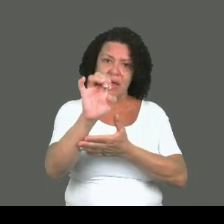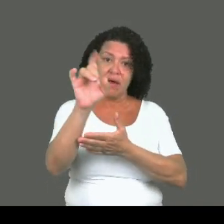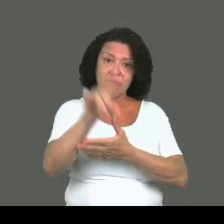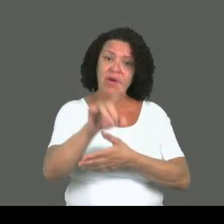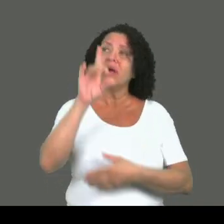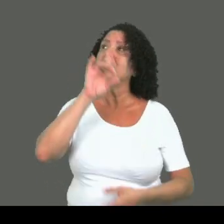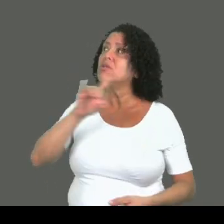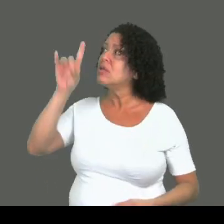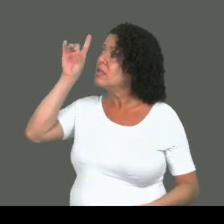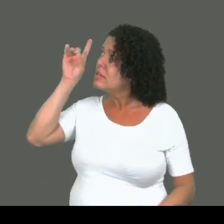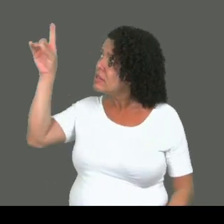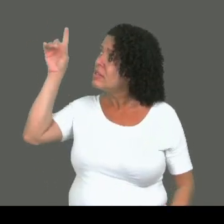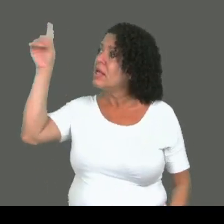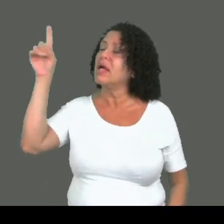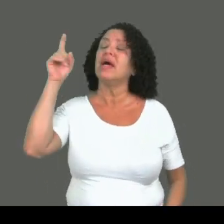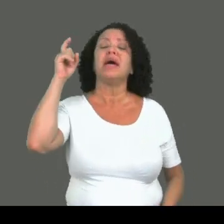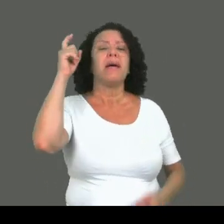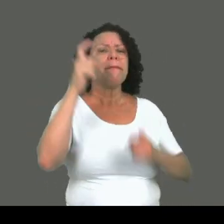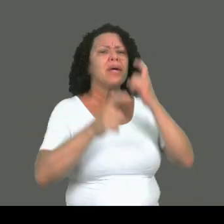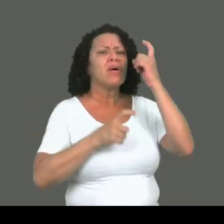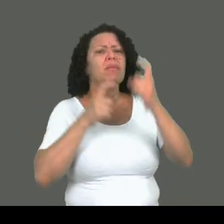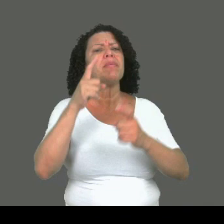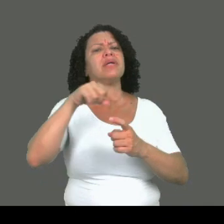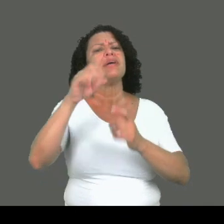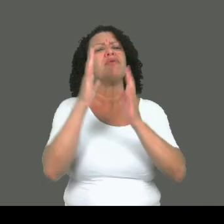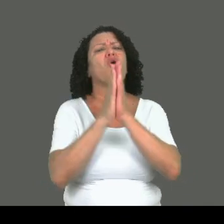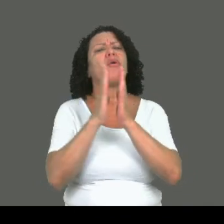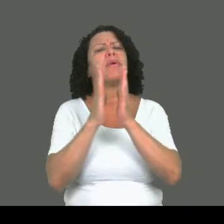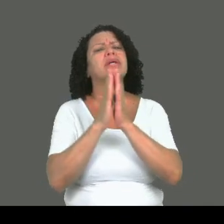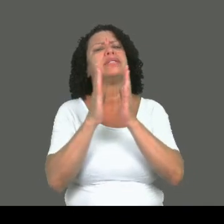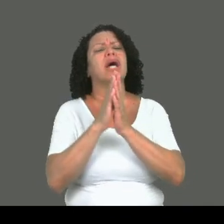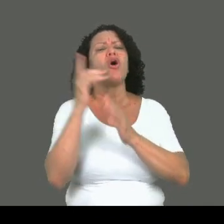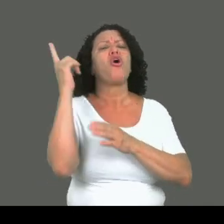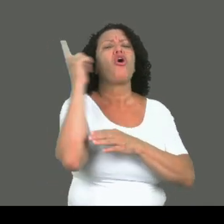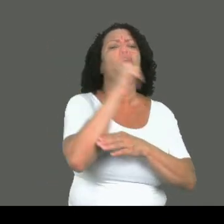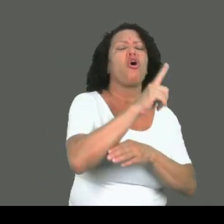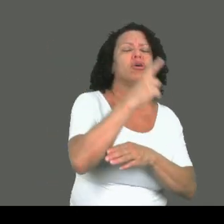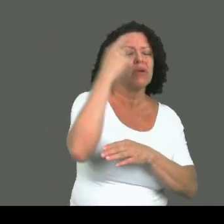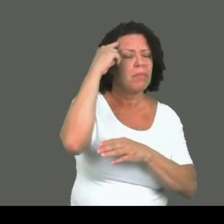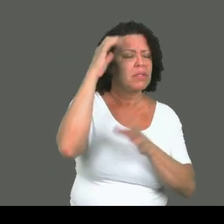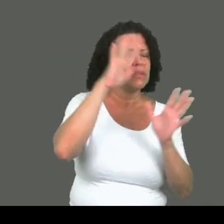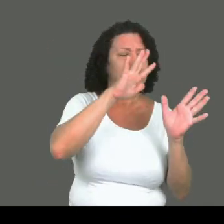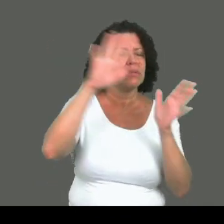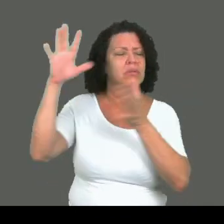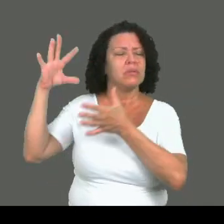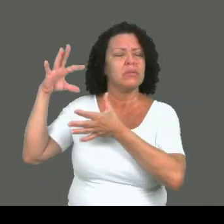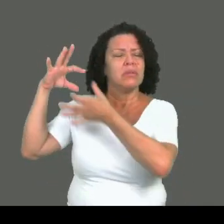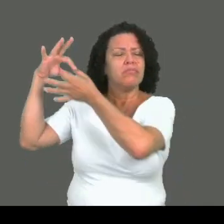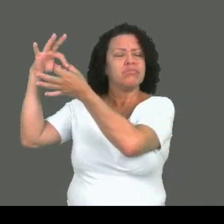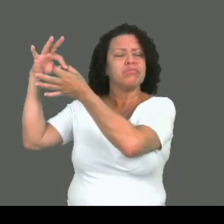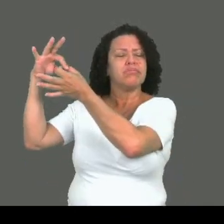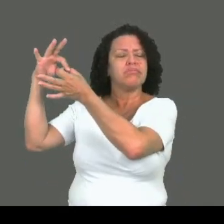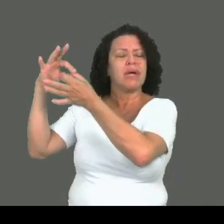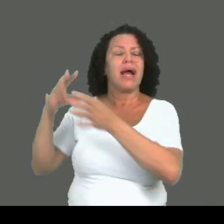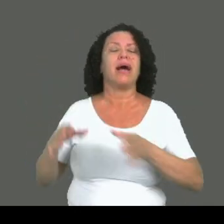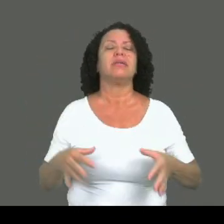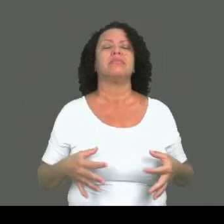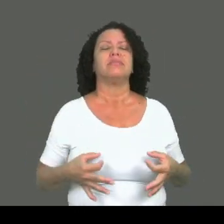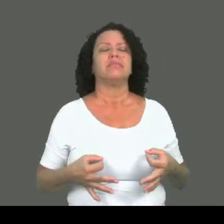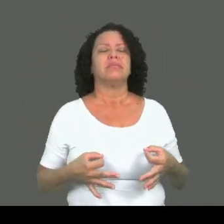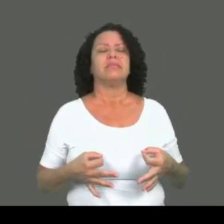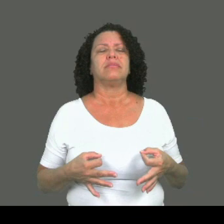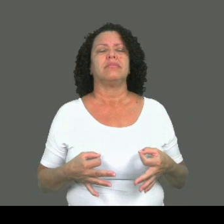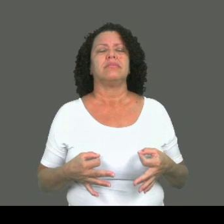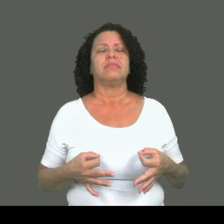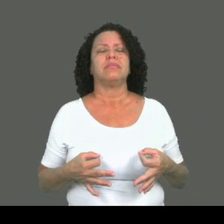A gente está também preocupado, quando a gente faz a oração, a gente consegue elevar a nossa vibração, né? A meditação é uma